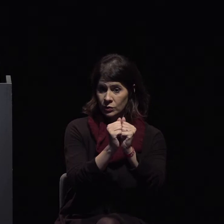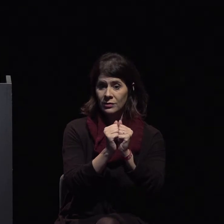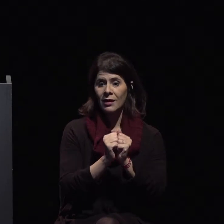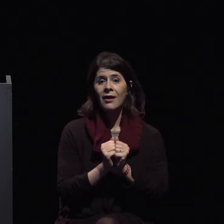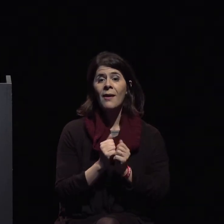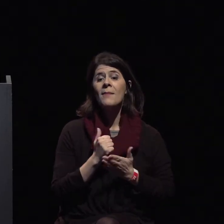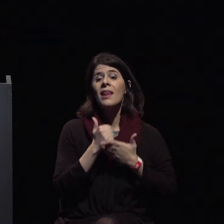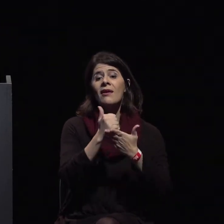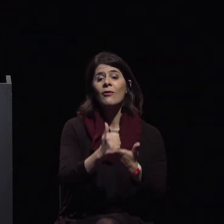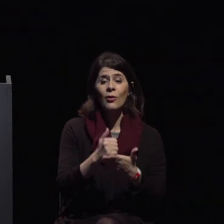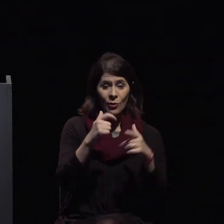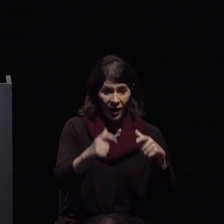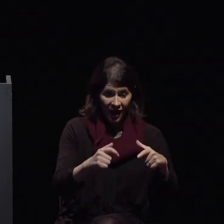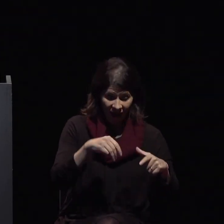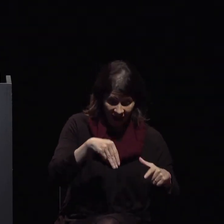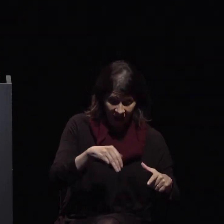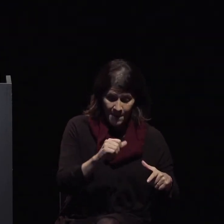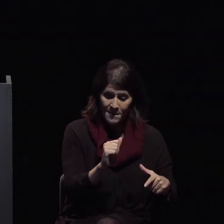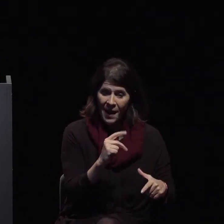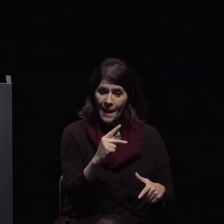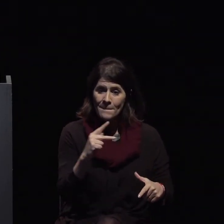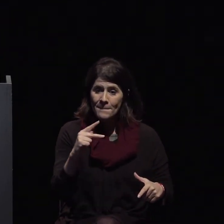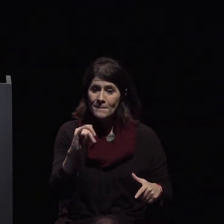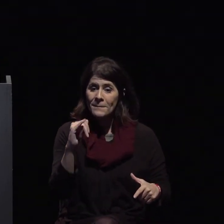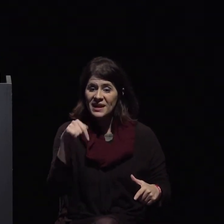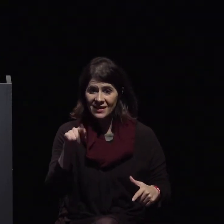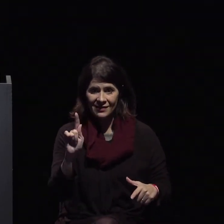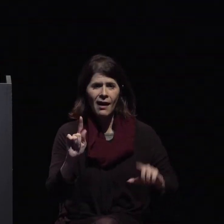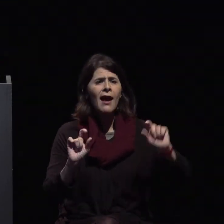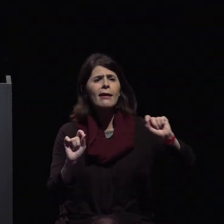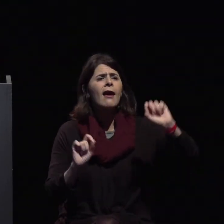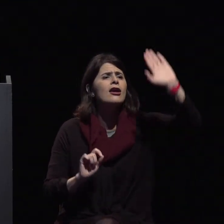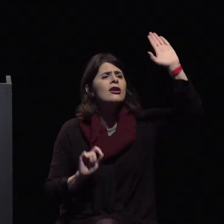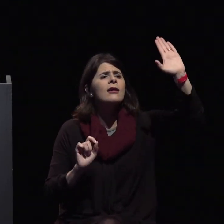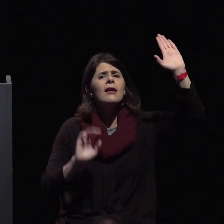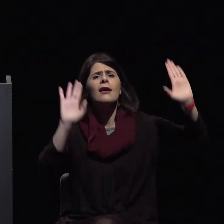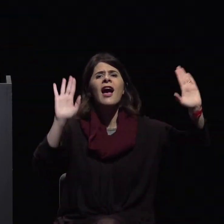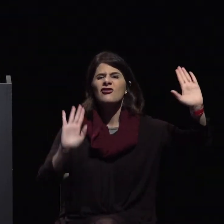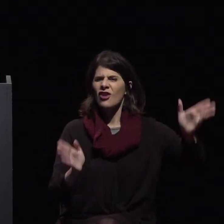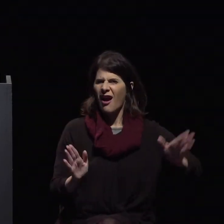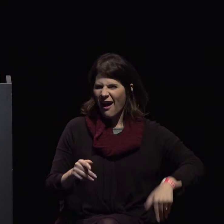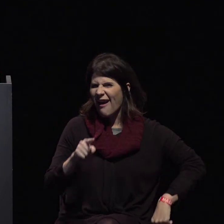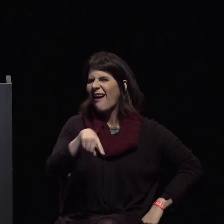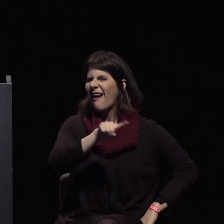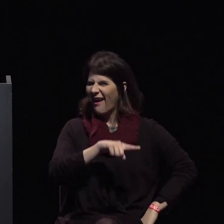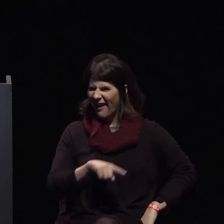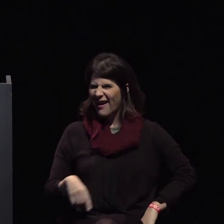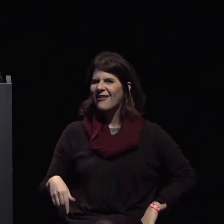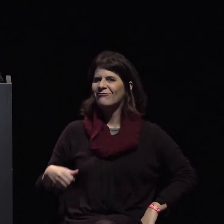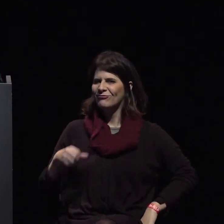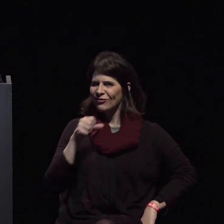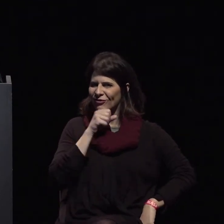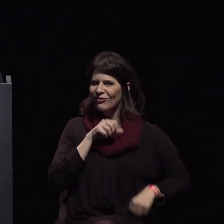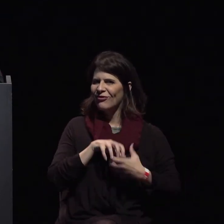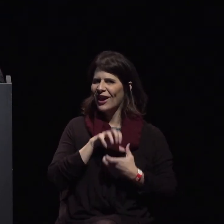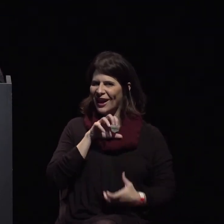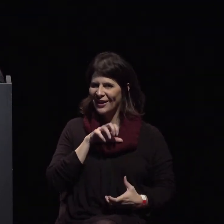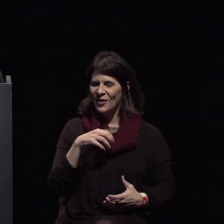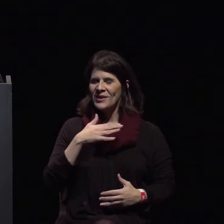mapping. Quem foi ao mapping? Levanta o dedinho, só para eu saber a idade de vocês. Estou mais